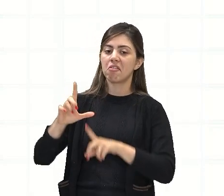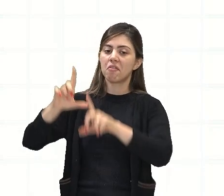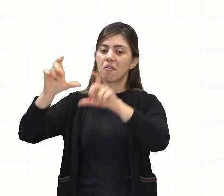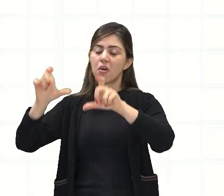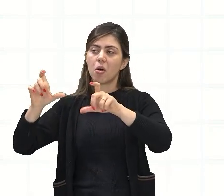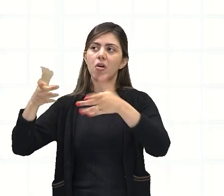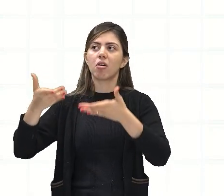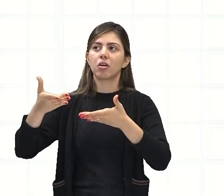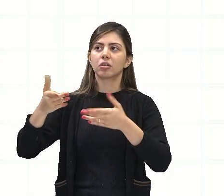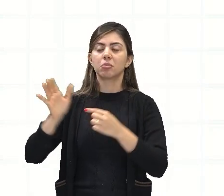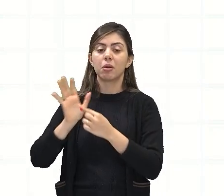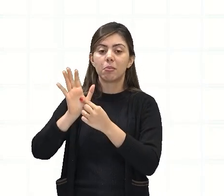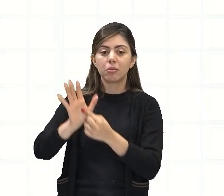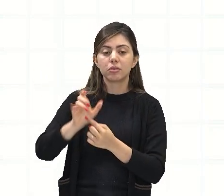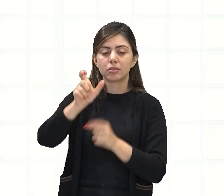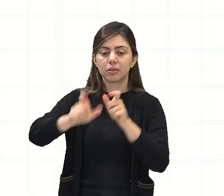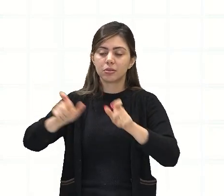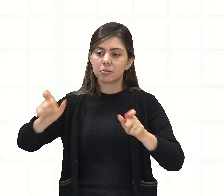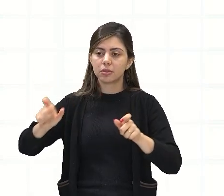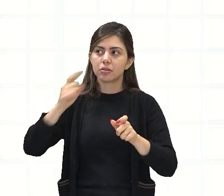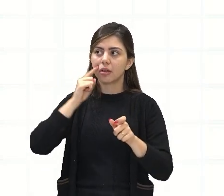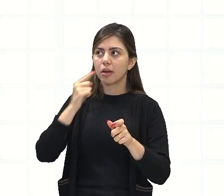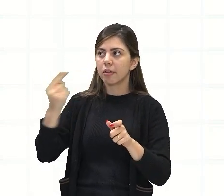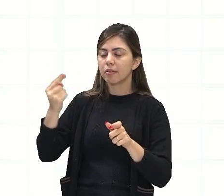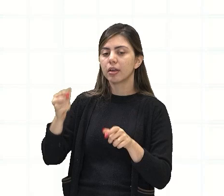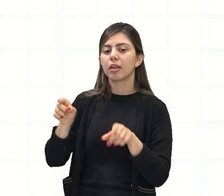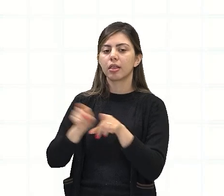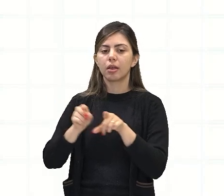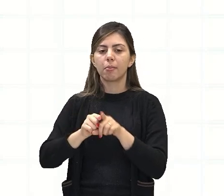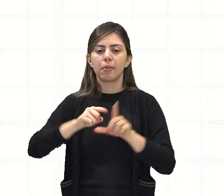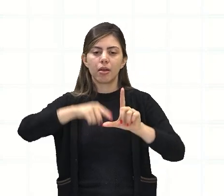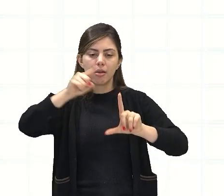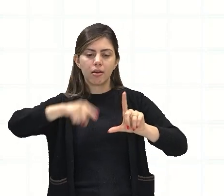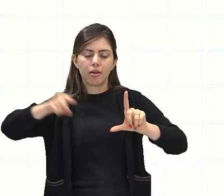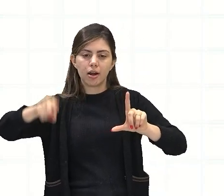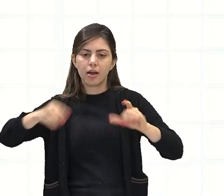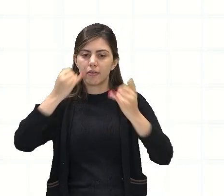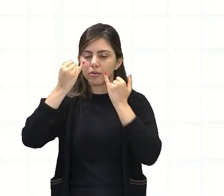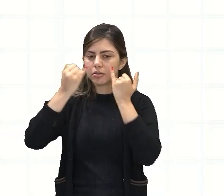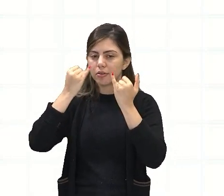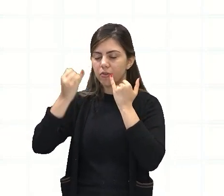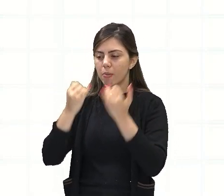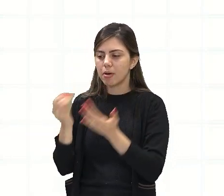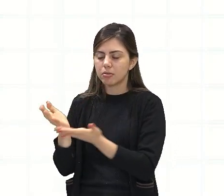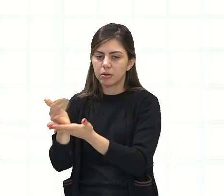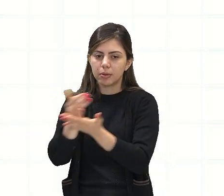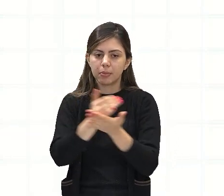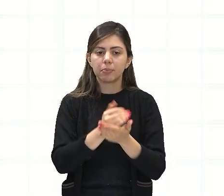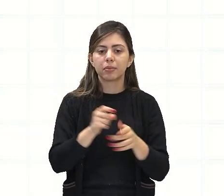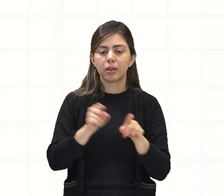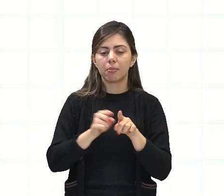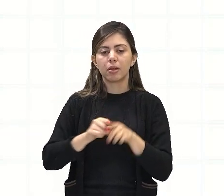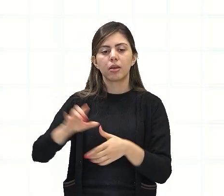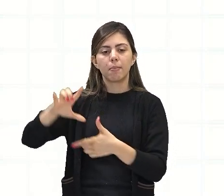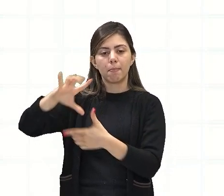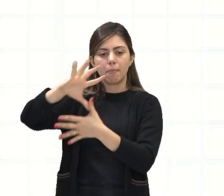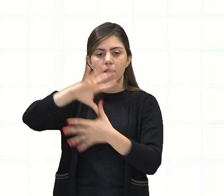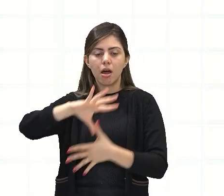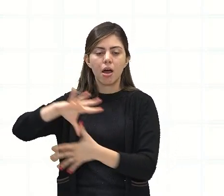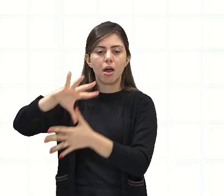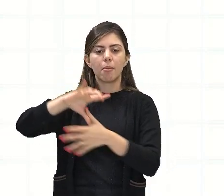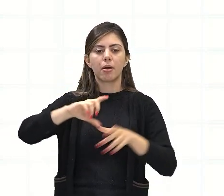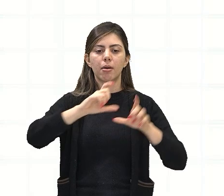para ilustrar, porque tem que aprofundar o assunto, gráficos e dados estatísticos, mapas,